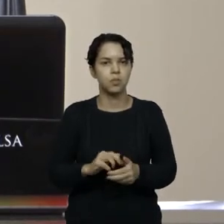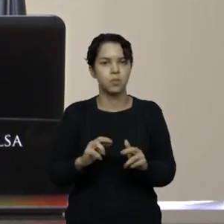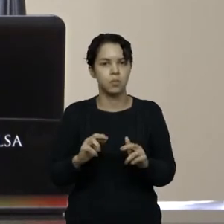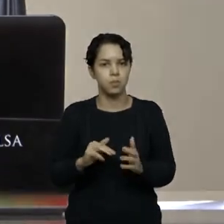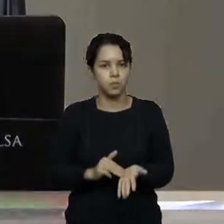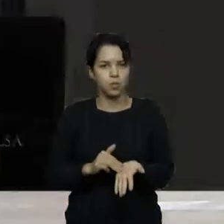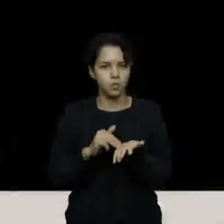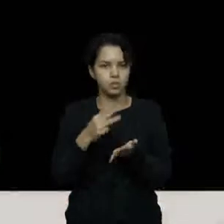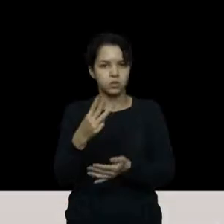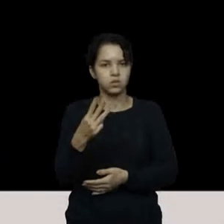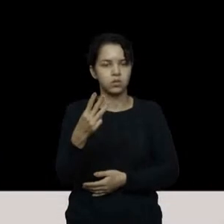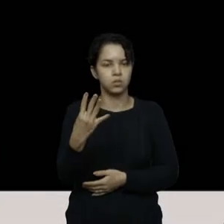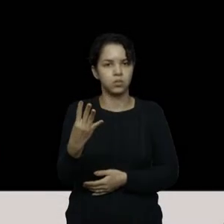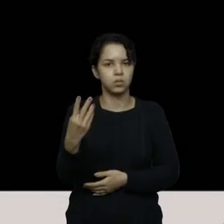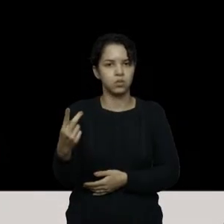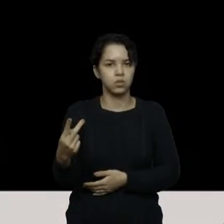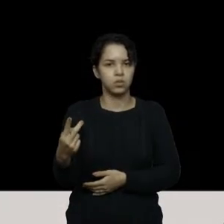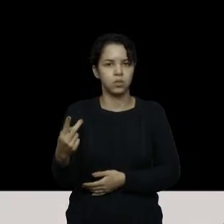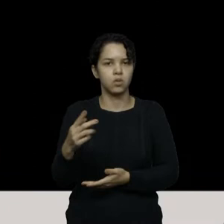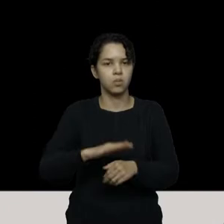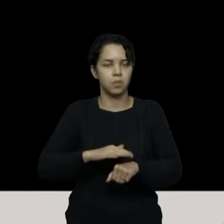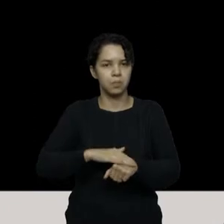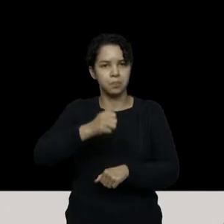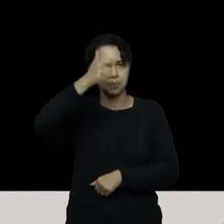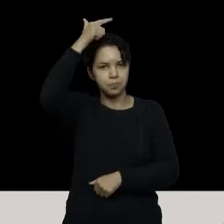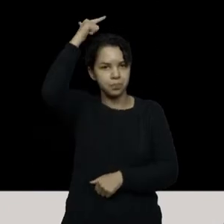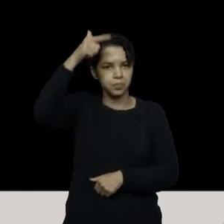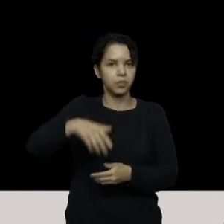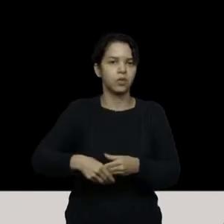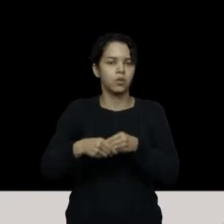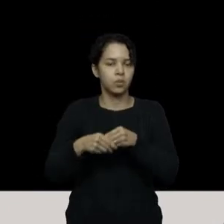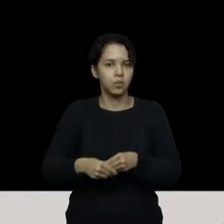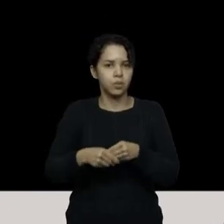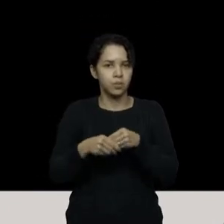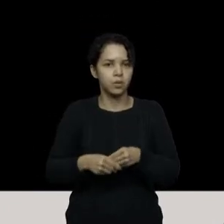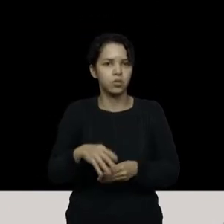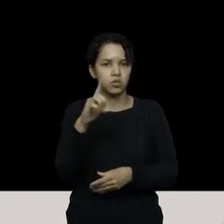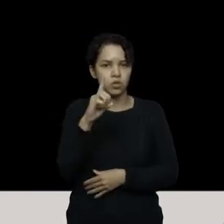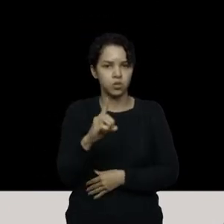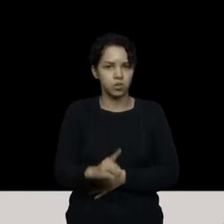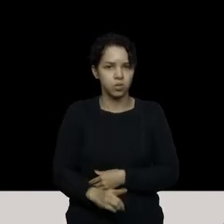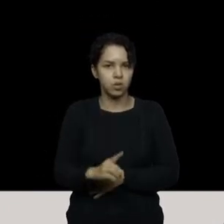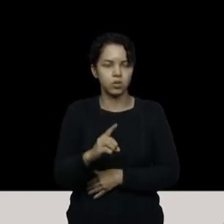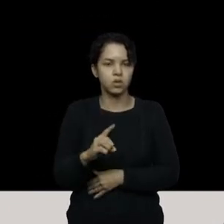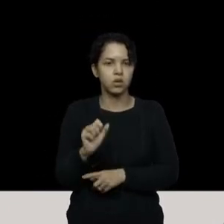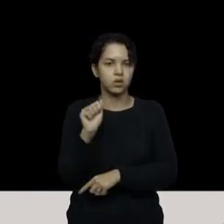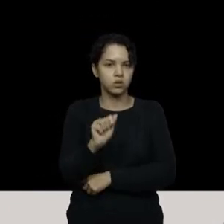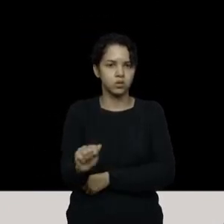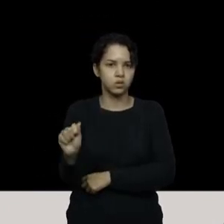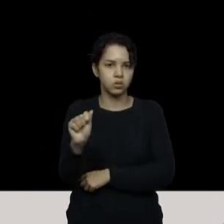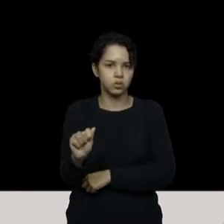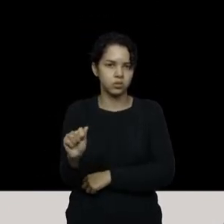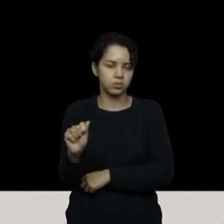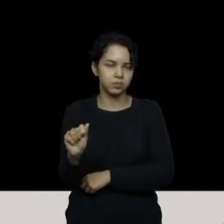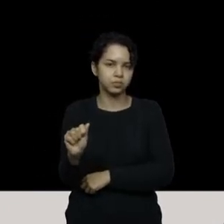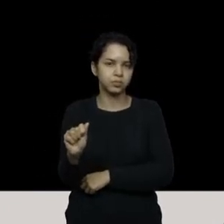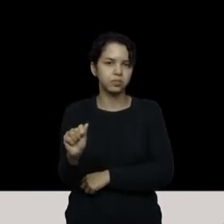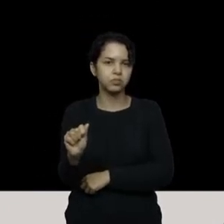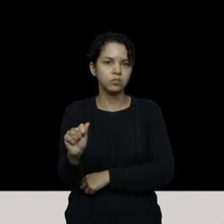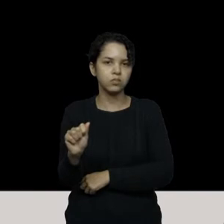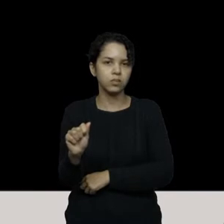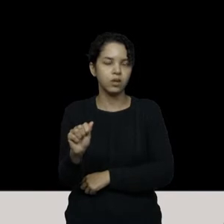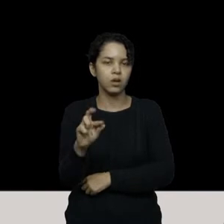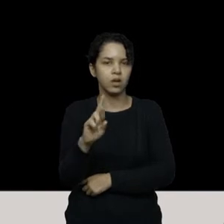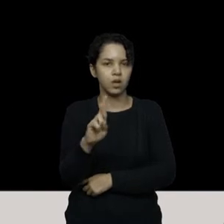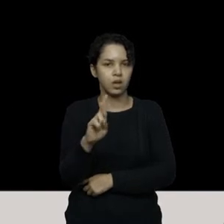341 autor Deputado Adriano Pereira complementando A Diretoria da associação Renal